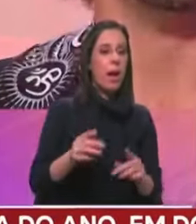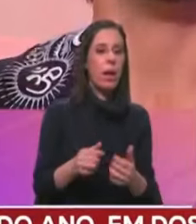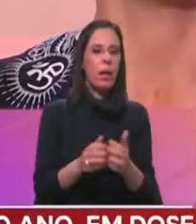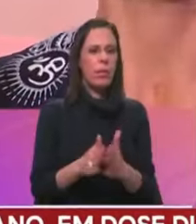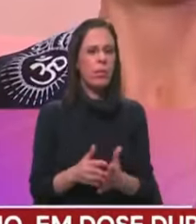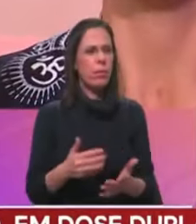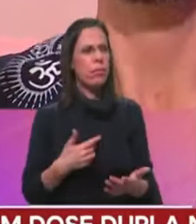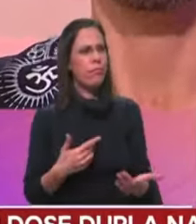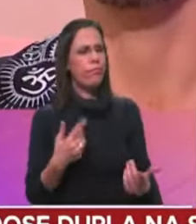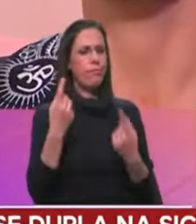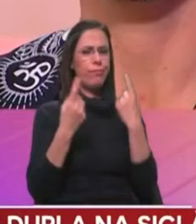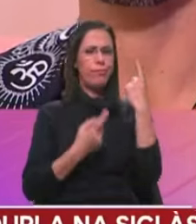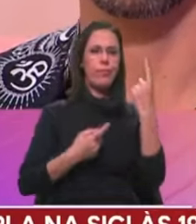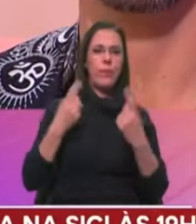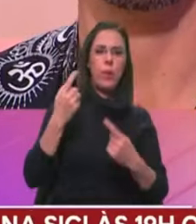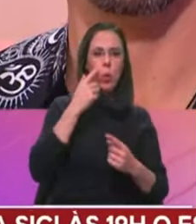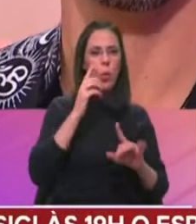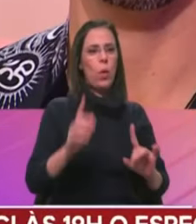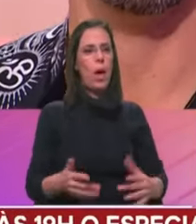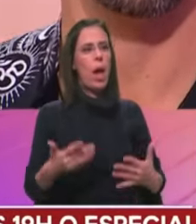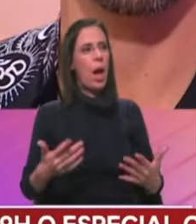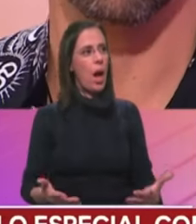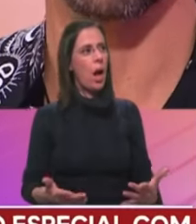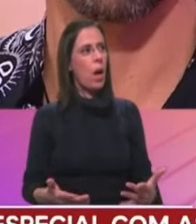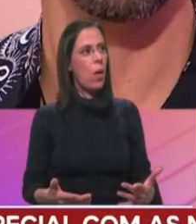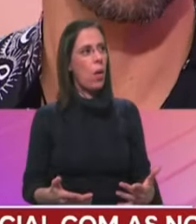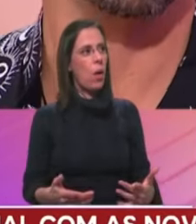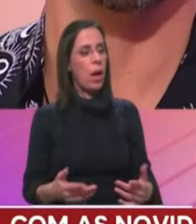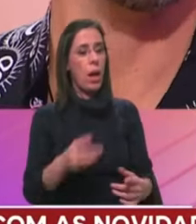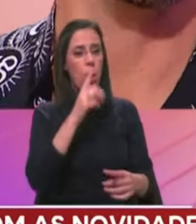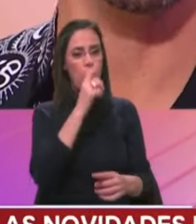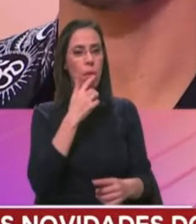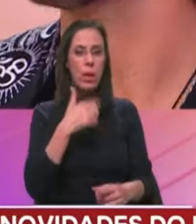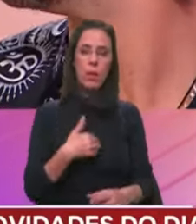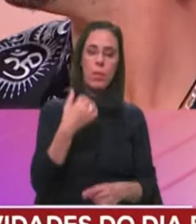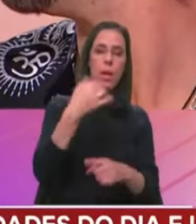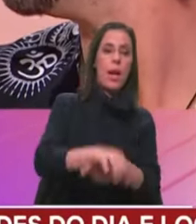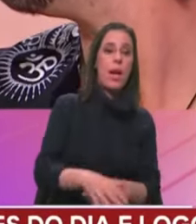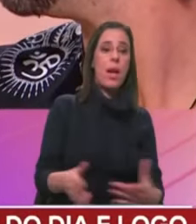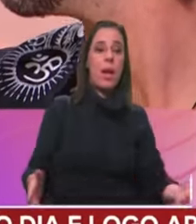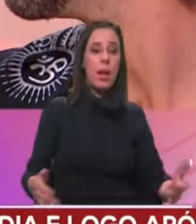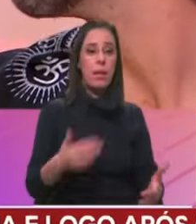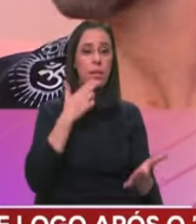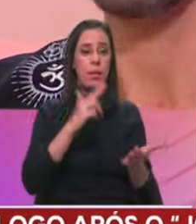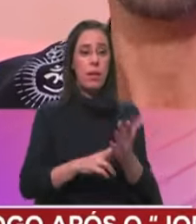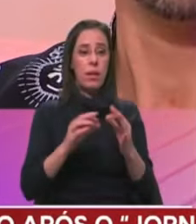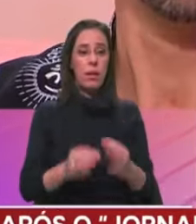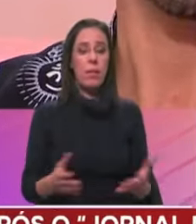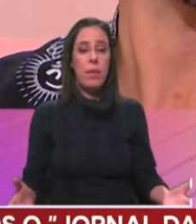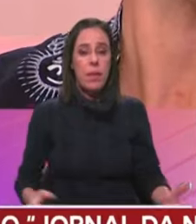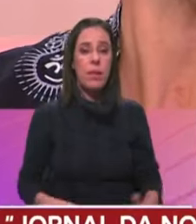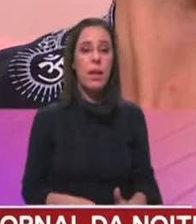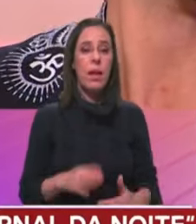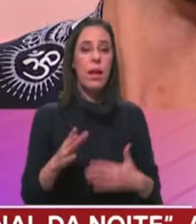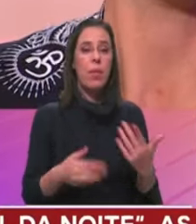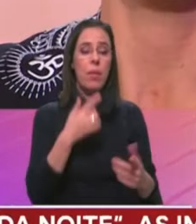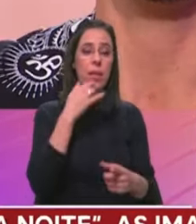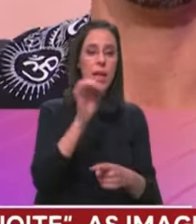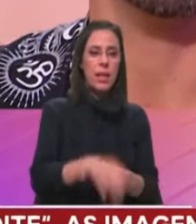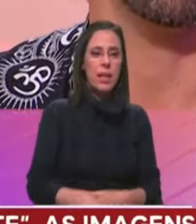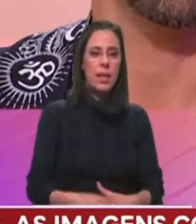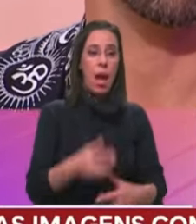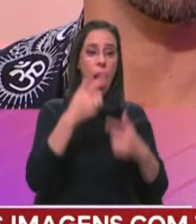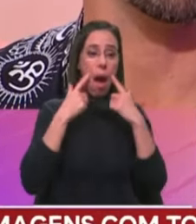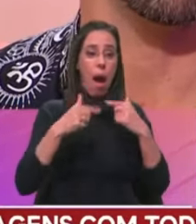tudo e eu comecei a pensar Olha tu queres ver que ela agora chega ela chega ali ao momento e diz-me que não e Bem dito bem certo pronto depois quando disse que sim foi